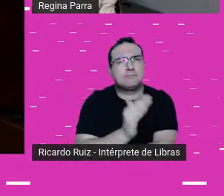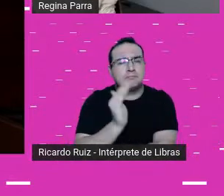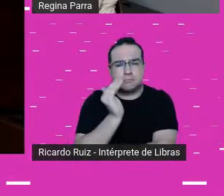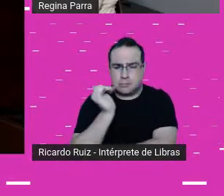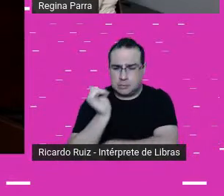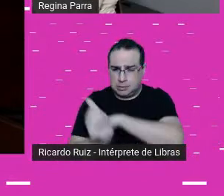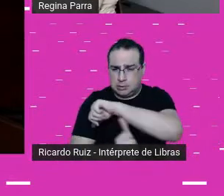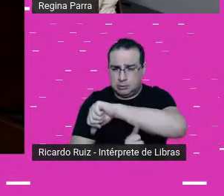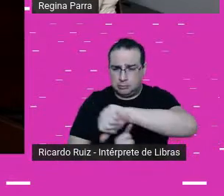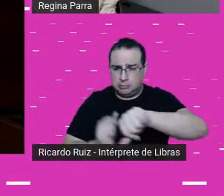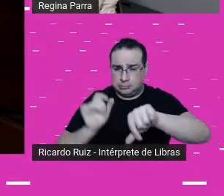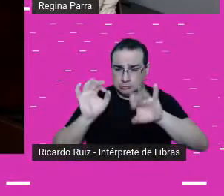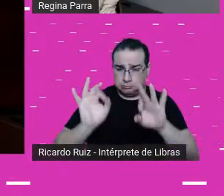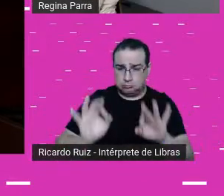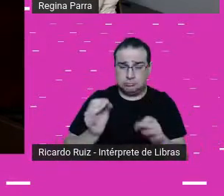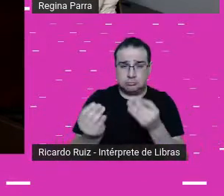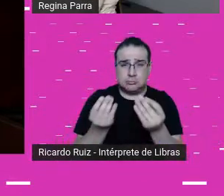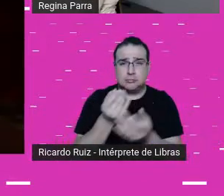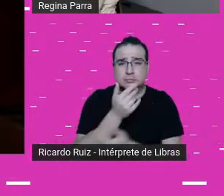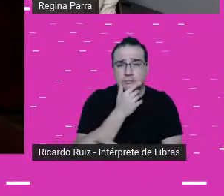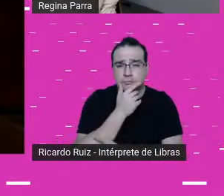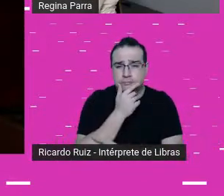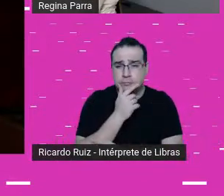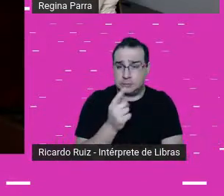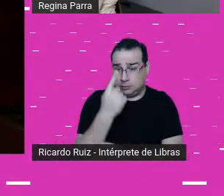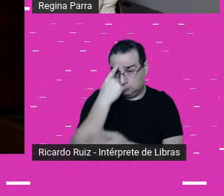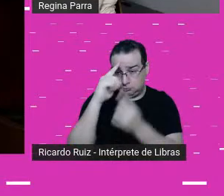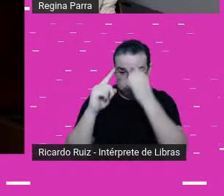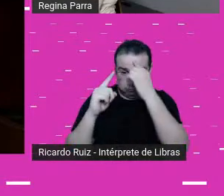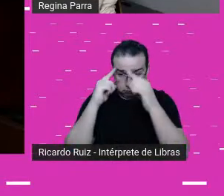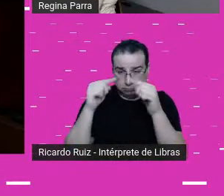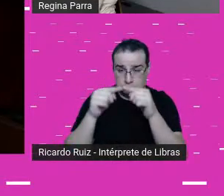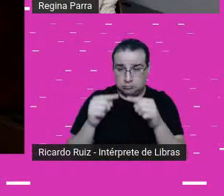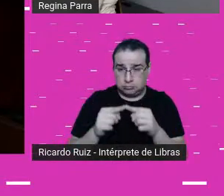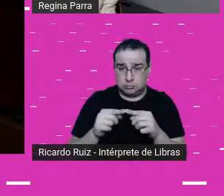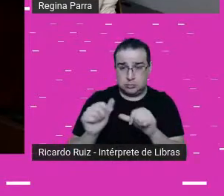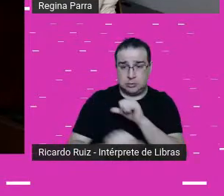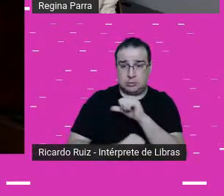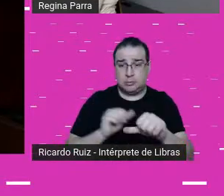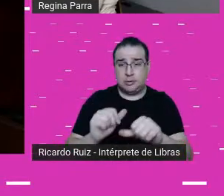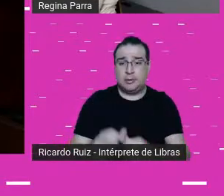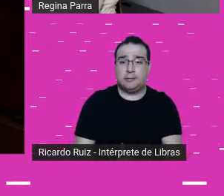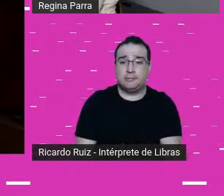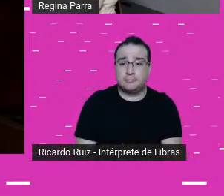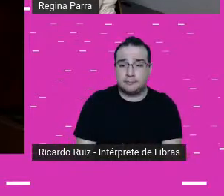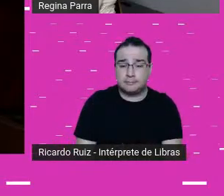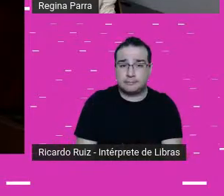transformação e invenção, né, dessa nova montagem. Então,